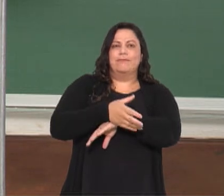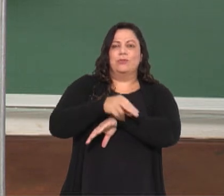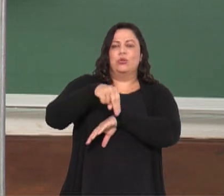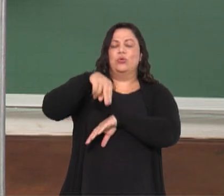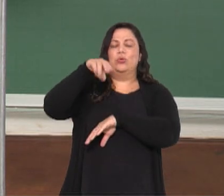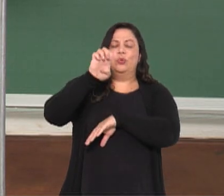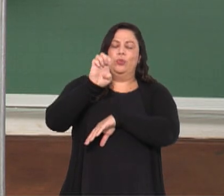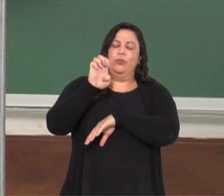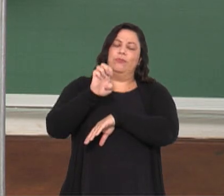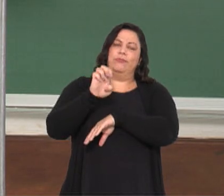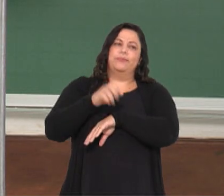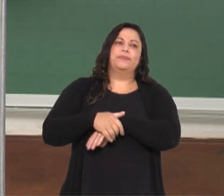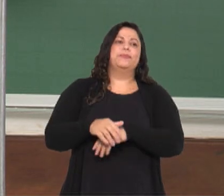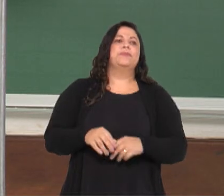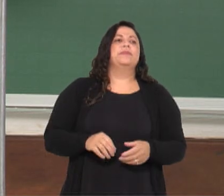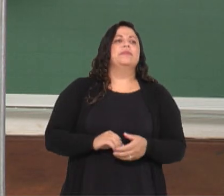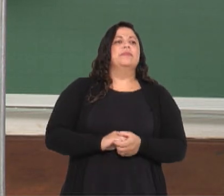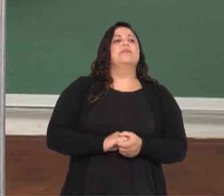então.